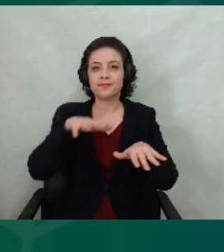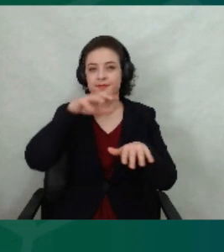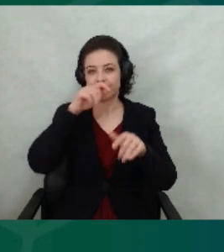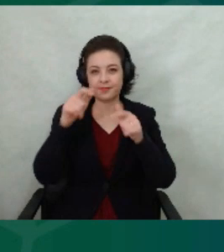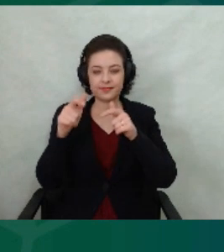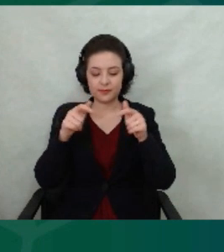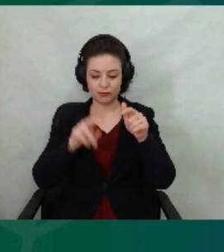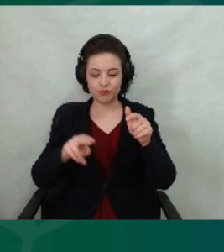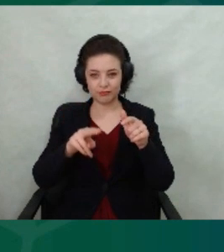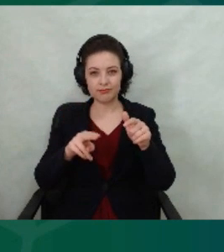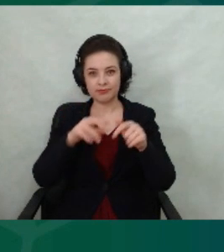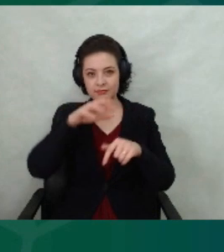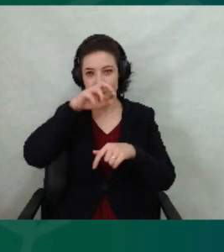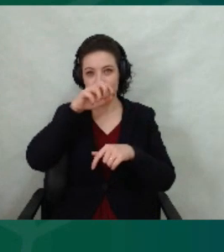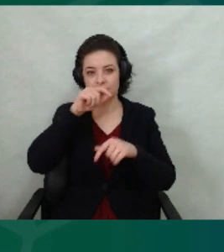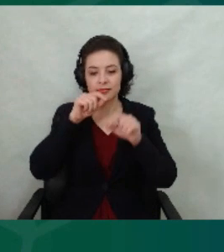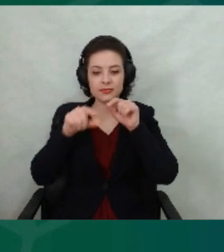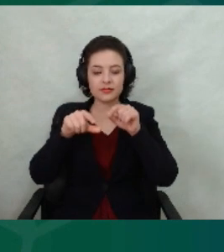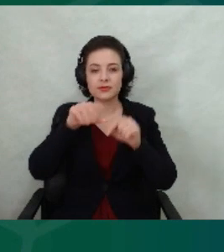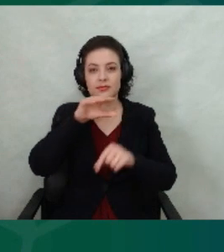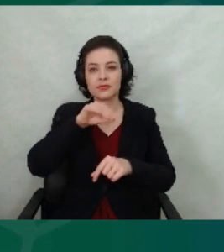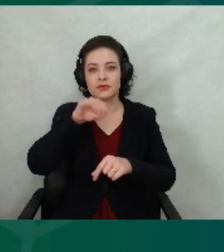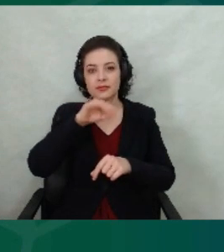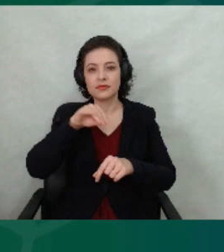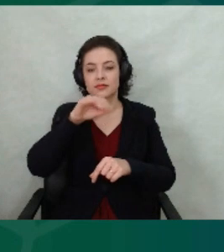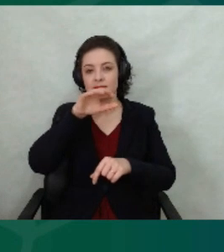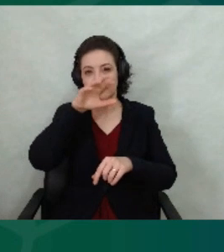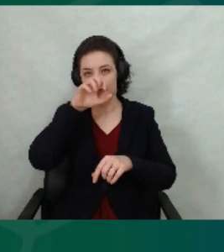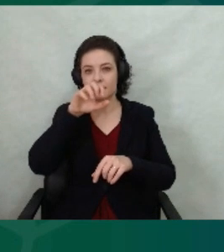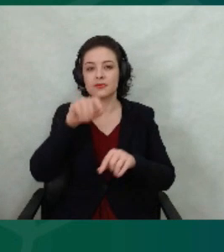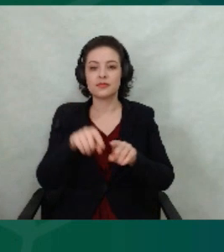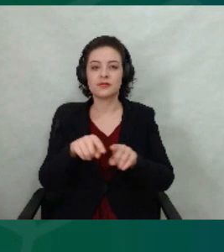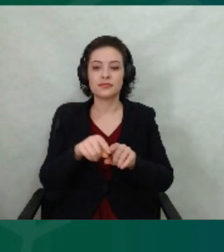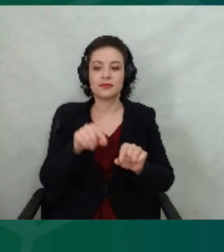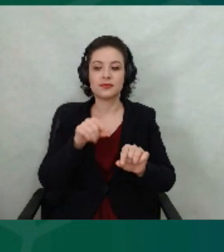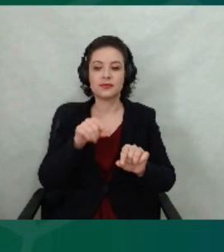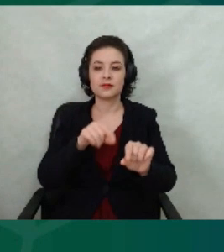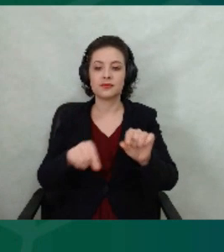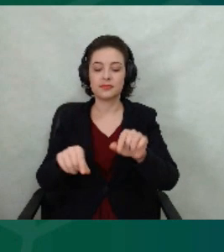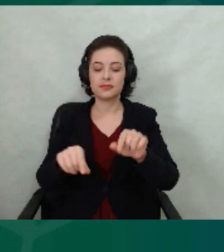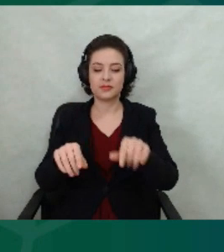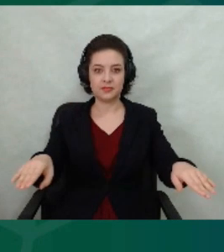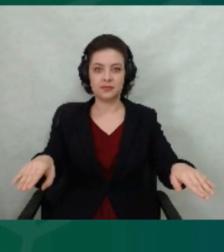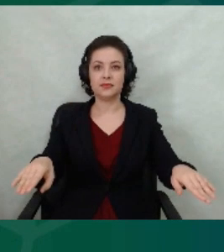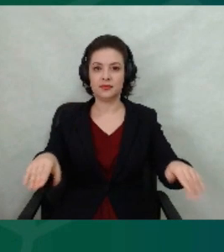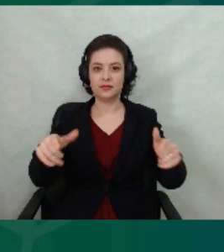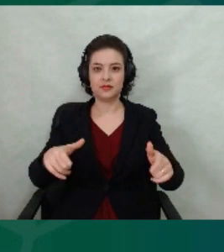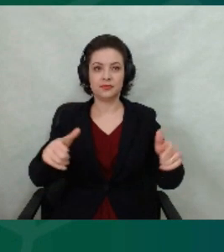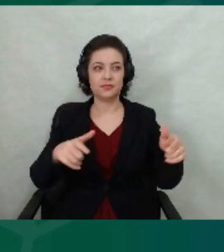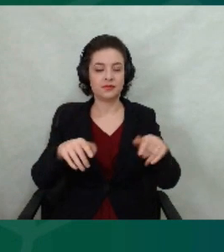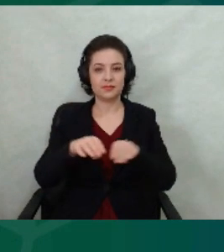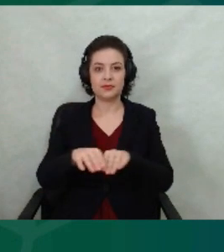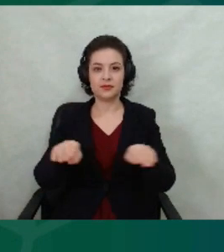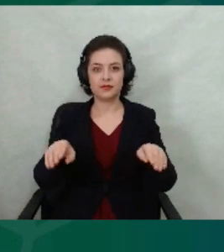respiratórias, por meio de gotículas, e também por meio de superfícies contaminadas. No caso, a gente pode ter a